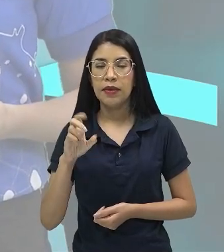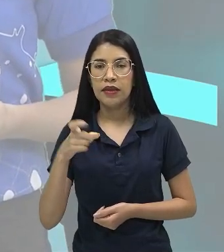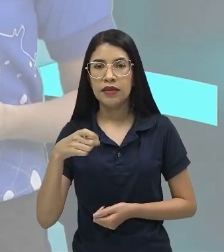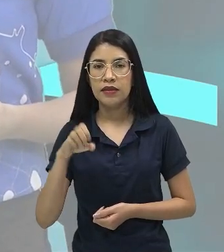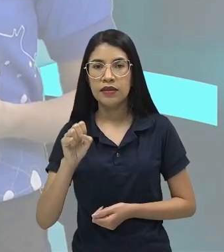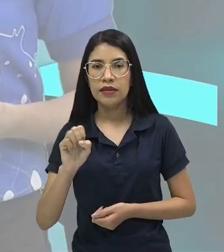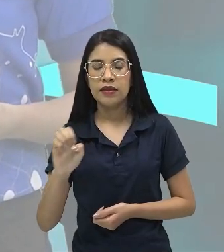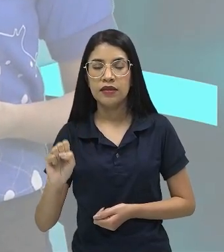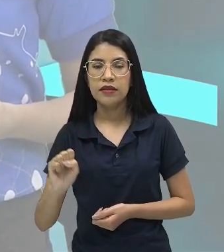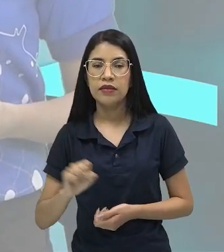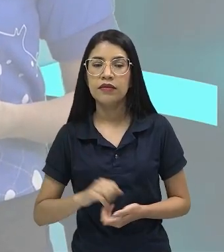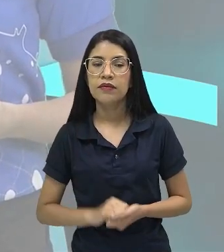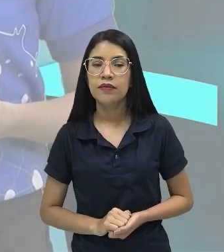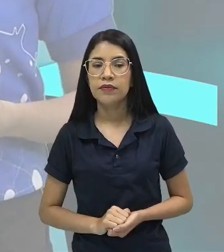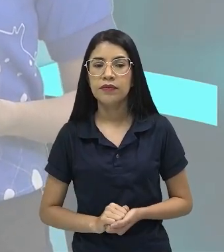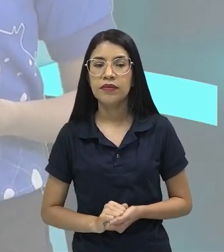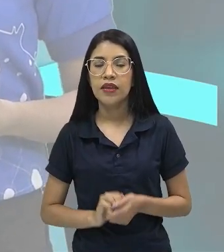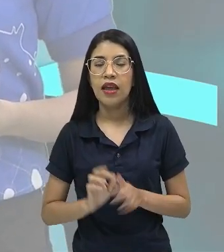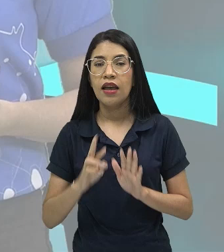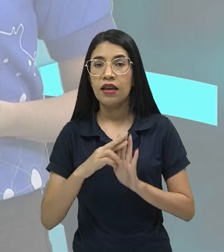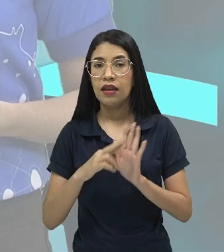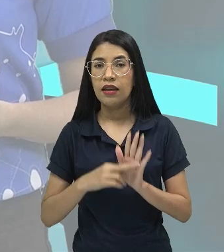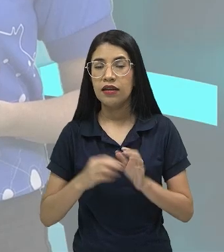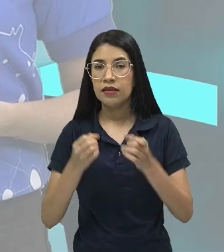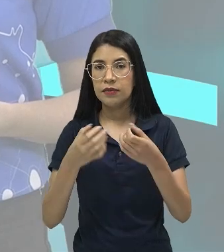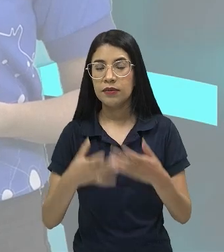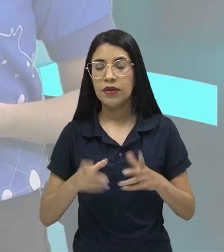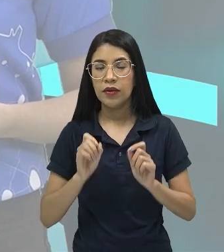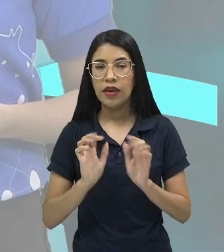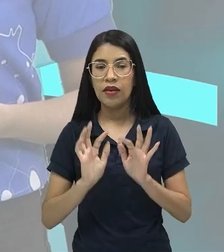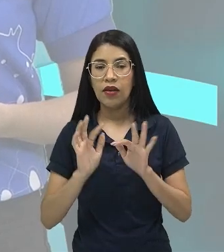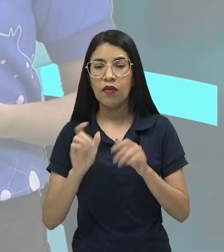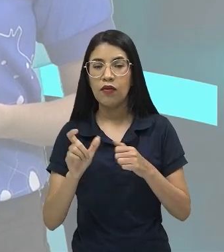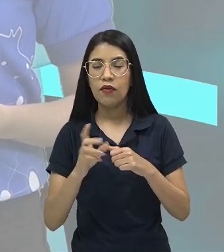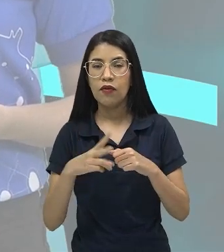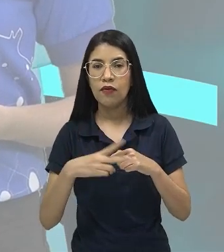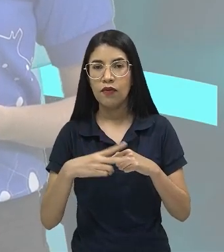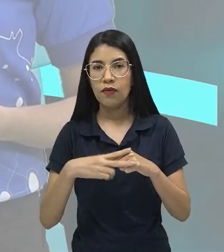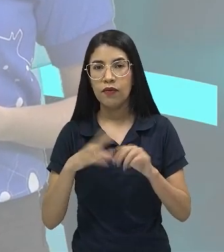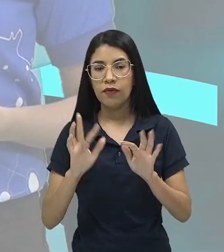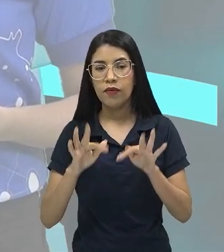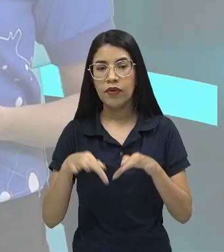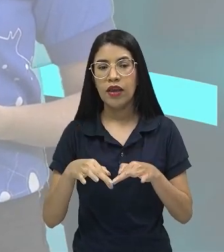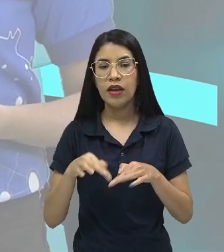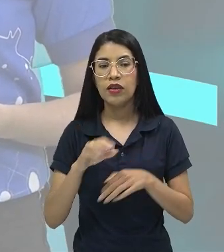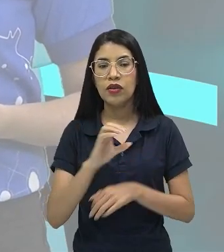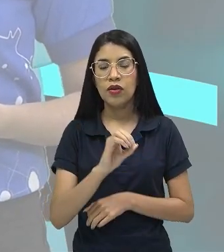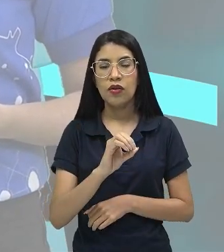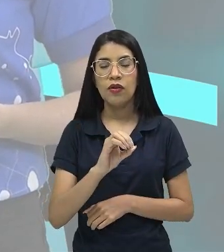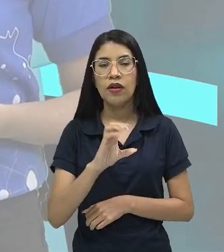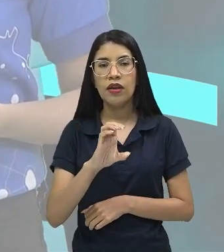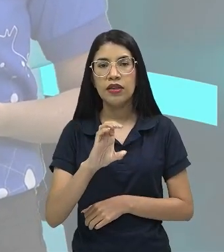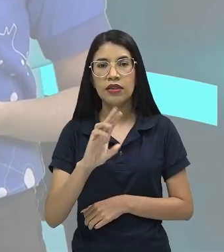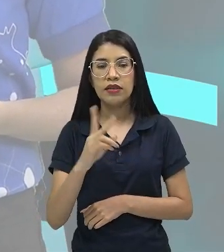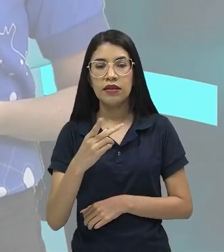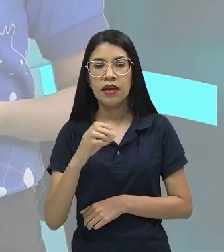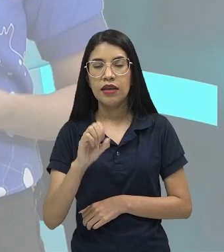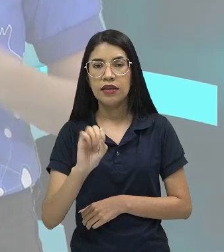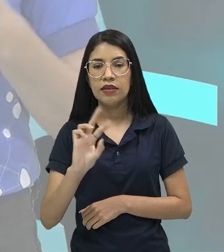verbos finalizados em O, CH, SH, SS e X recebem o